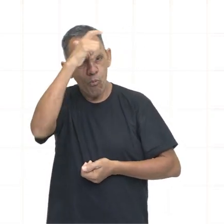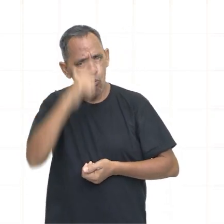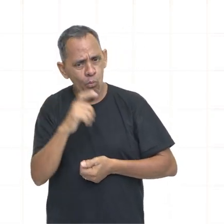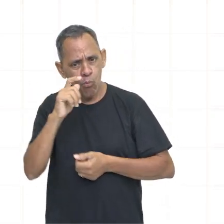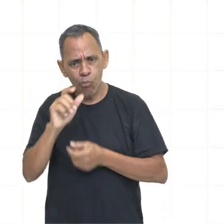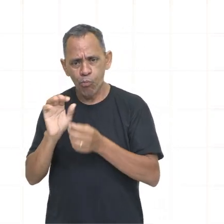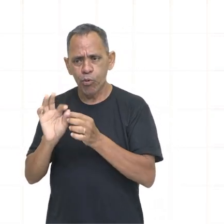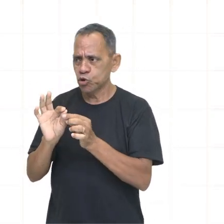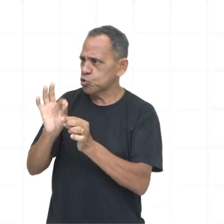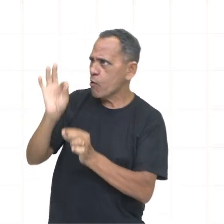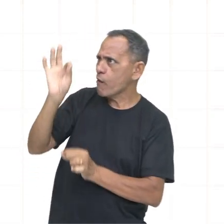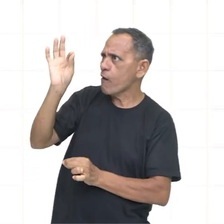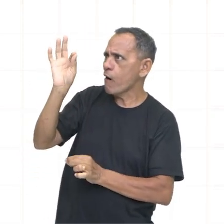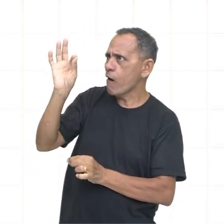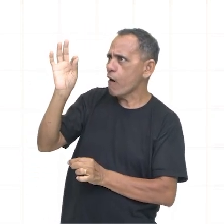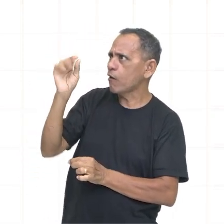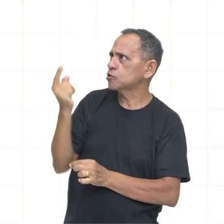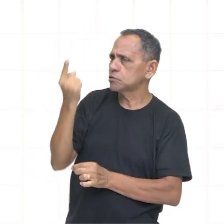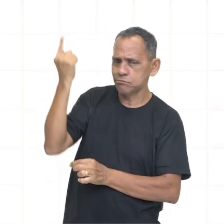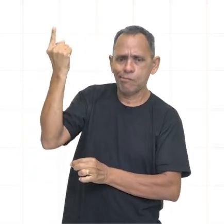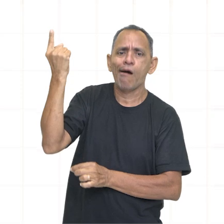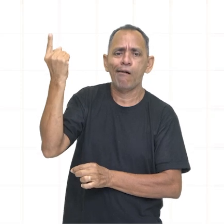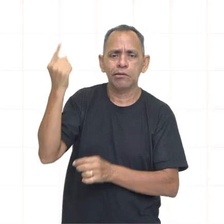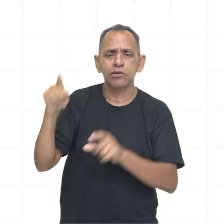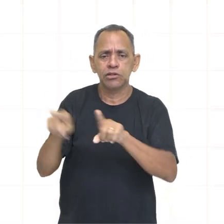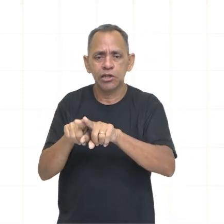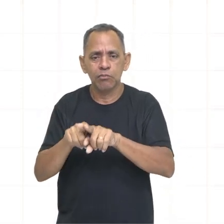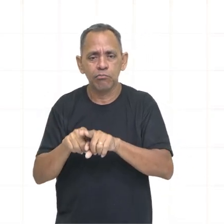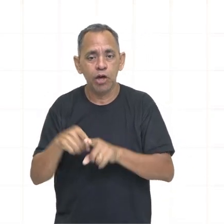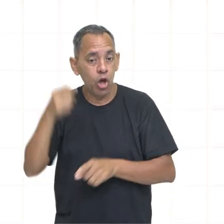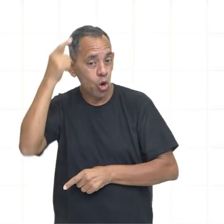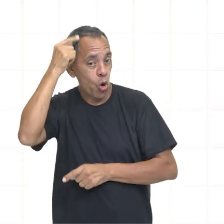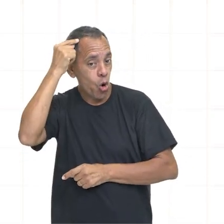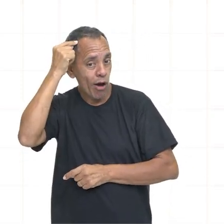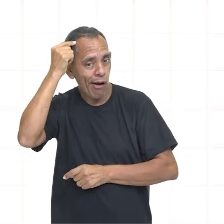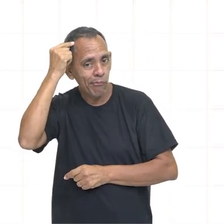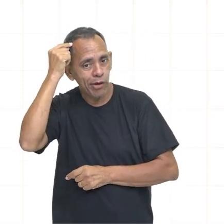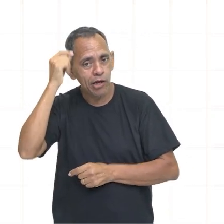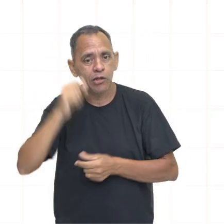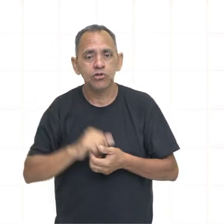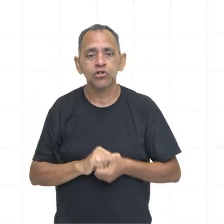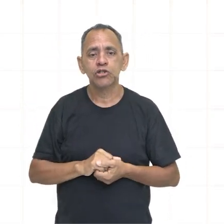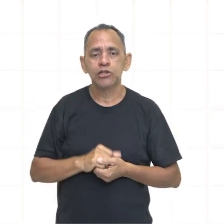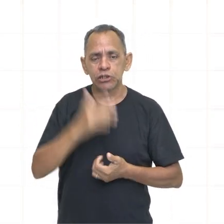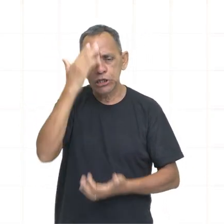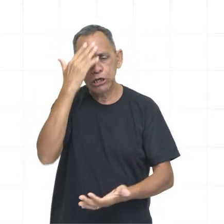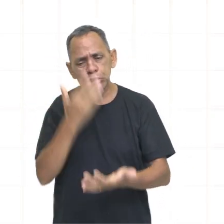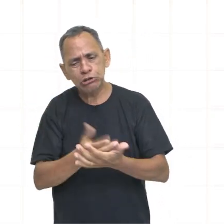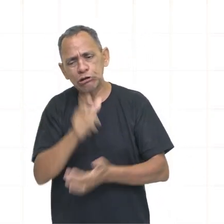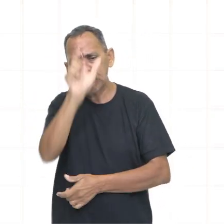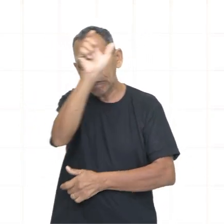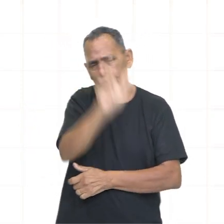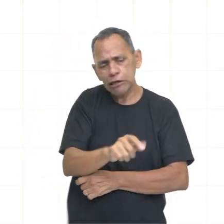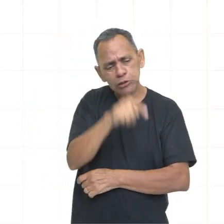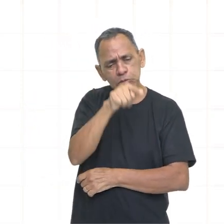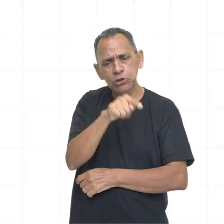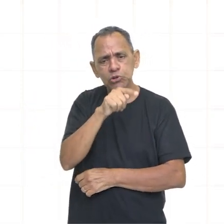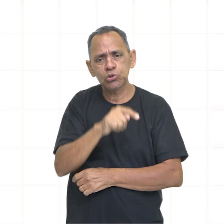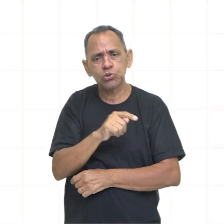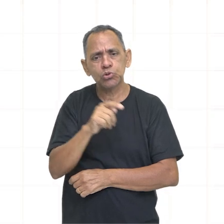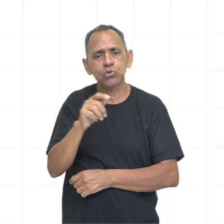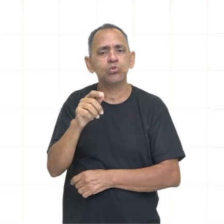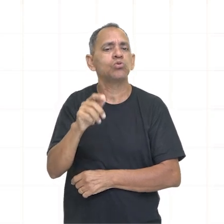olhos claros. E elas são ali ditas, né, como sendo mais inteligentes, mais espertas e que devem ser